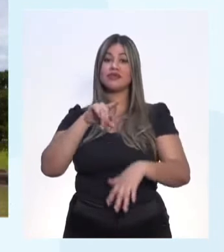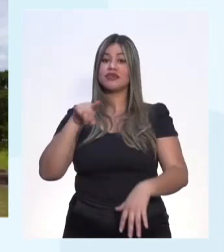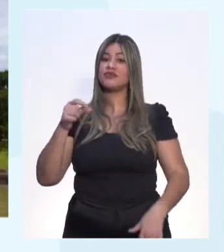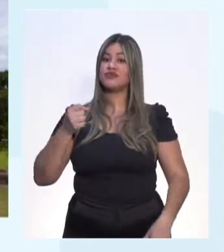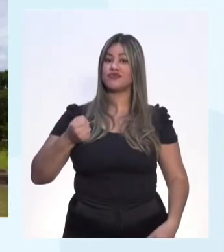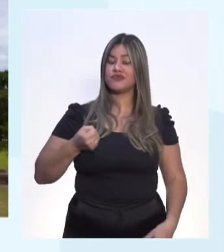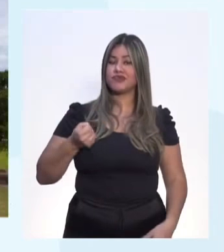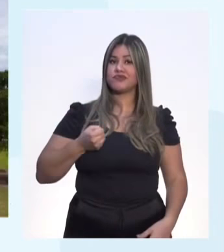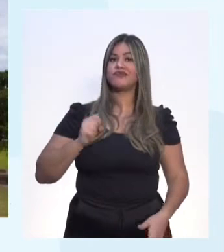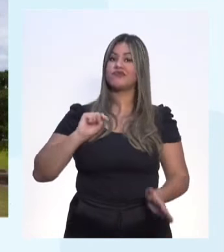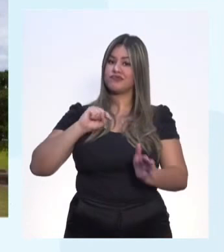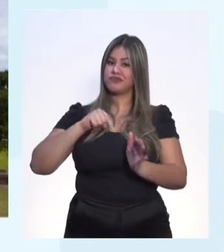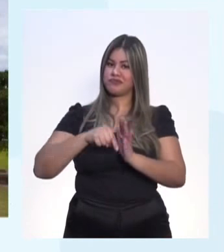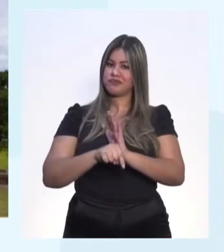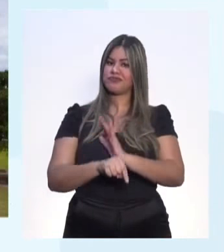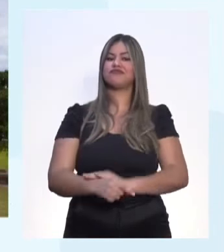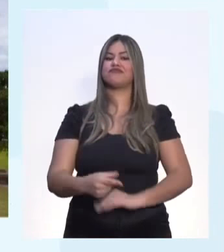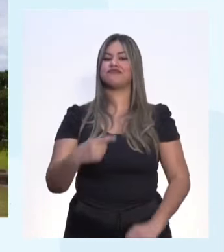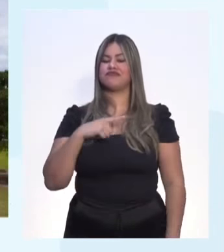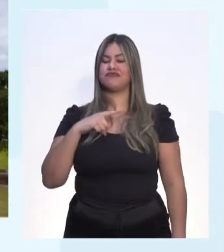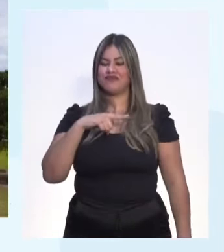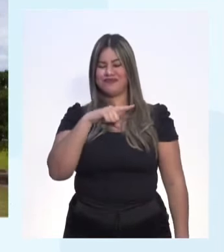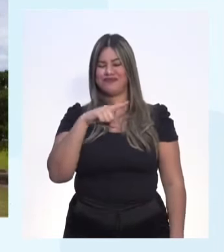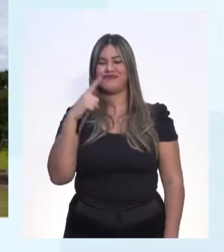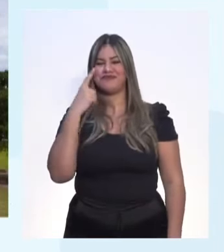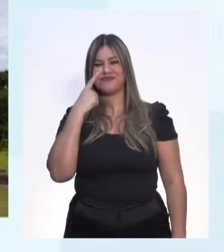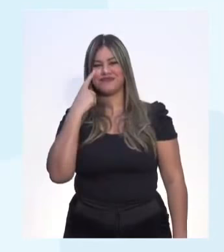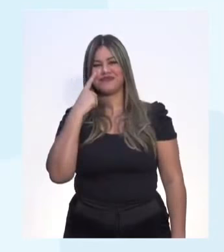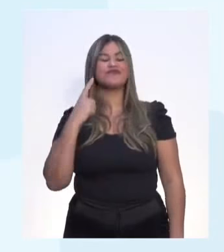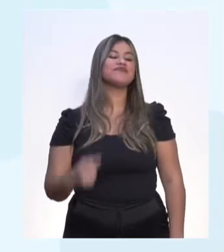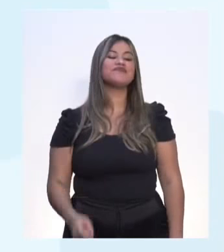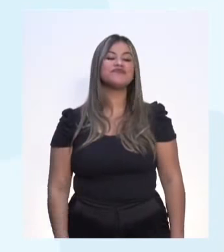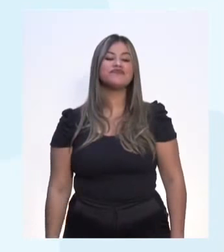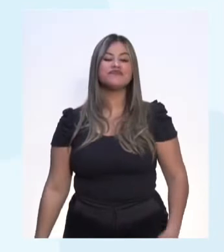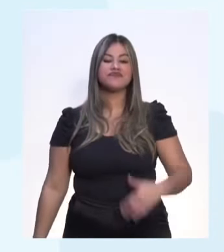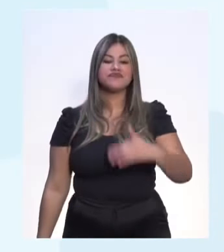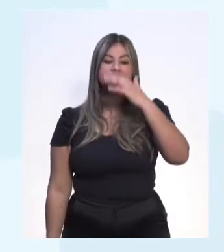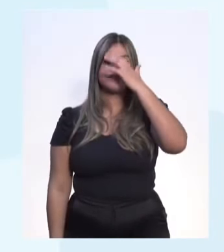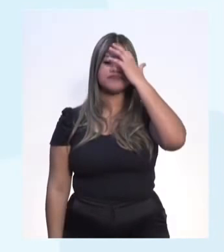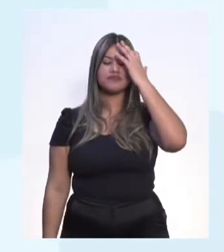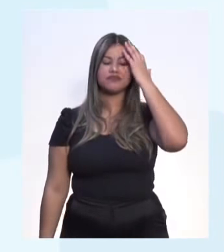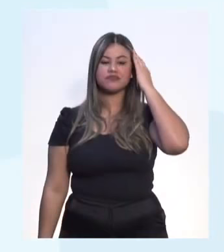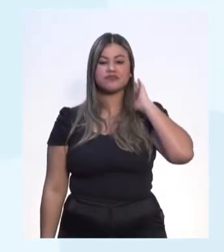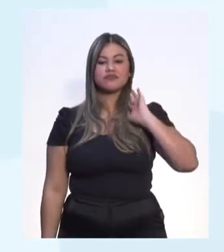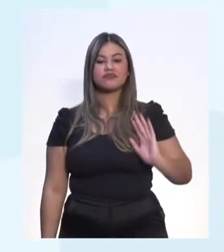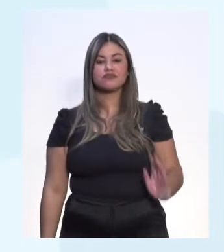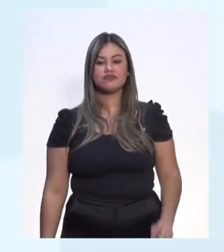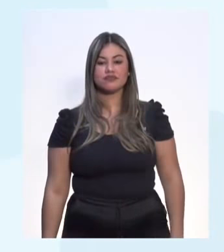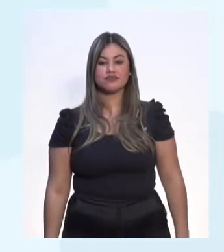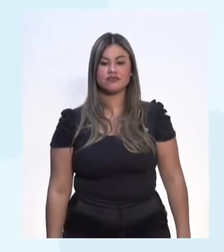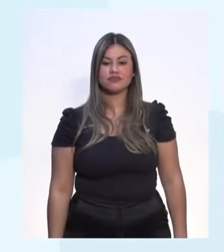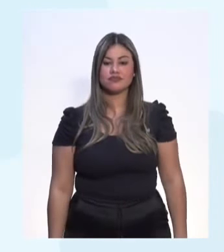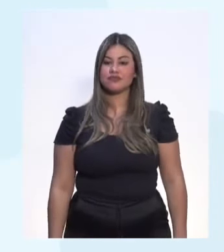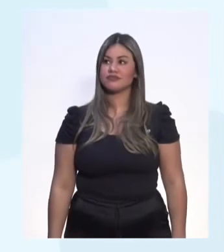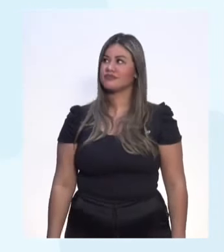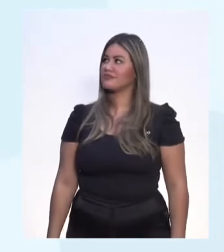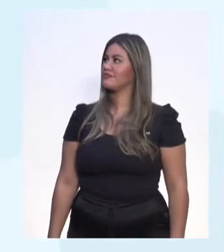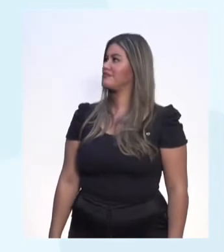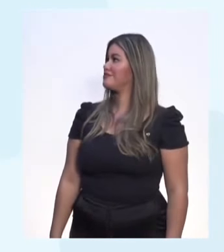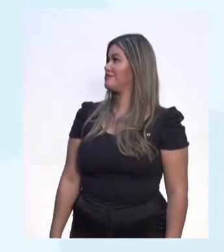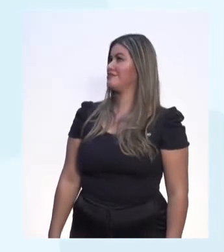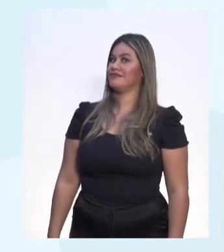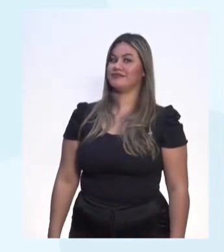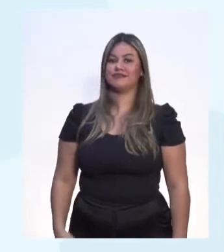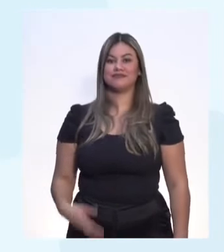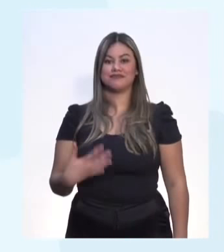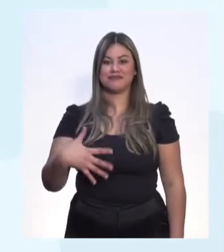numeração complexo também como vocês vão como vocês vão perceber tudo bem tá olha lá o sistema de